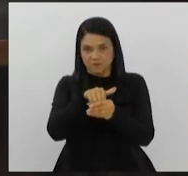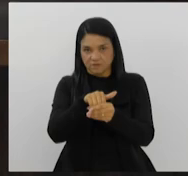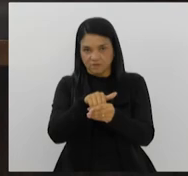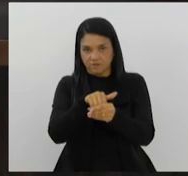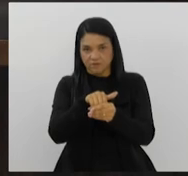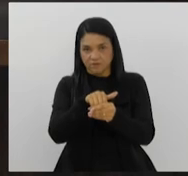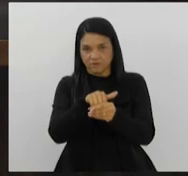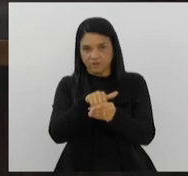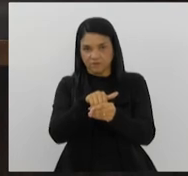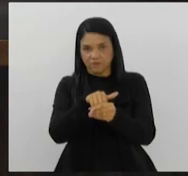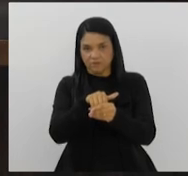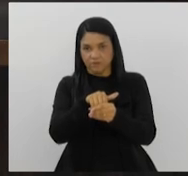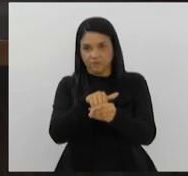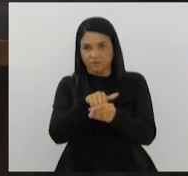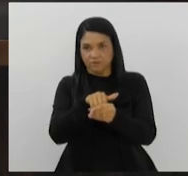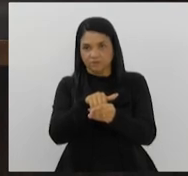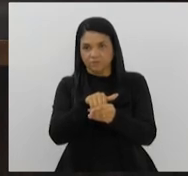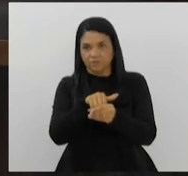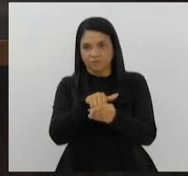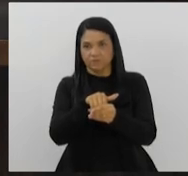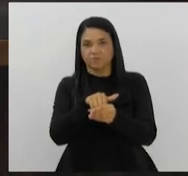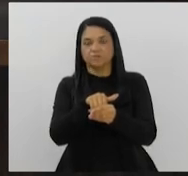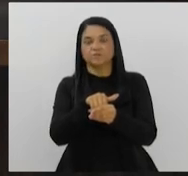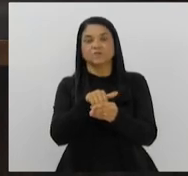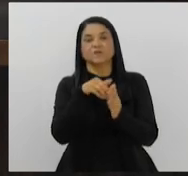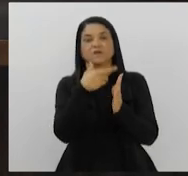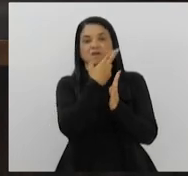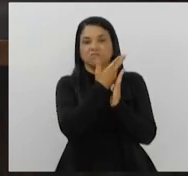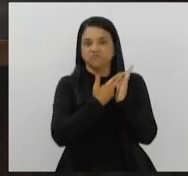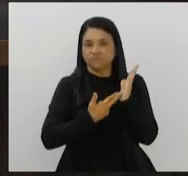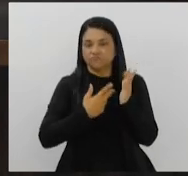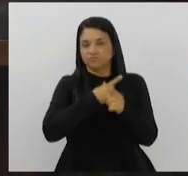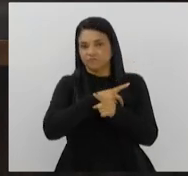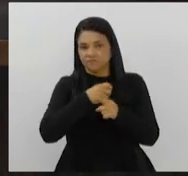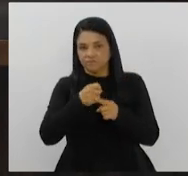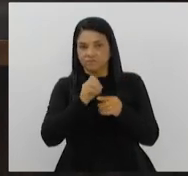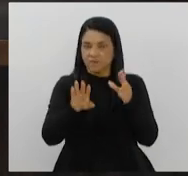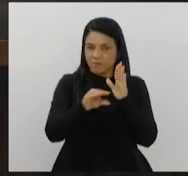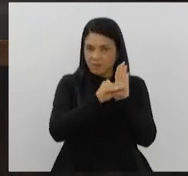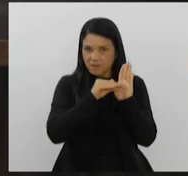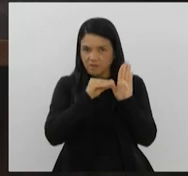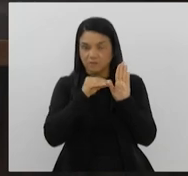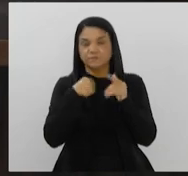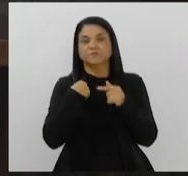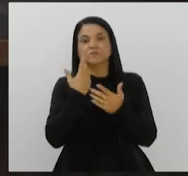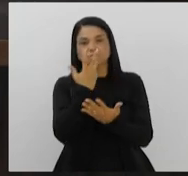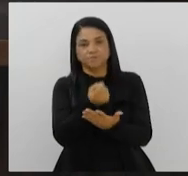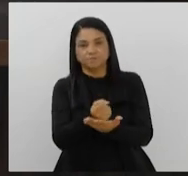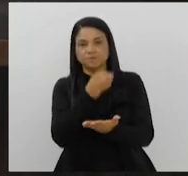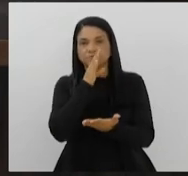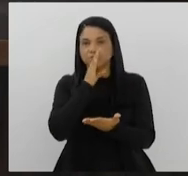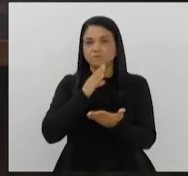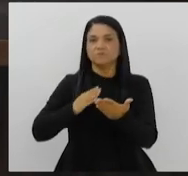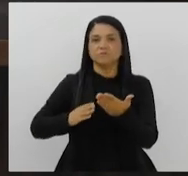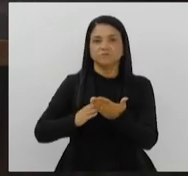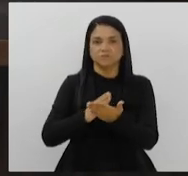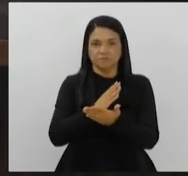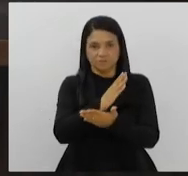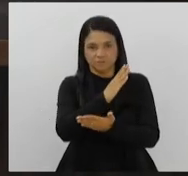para a redação do vencido, assim emendado. Senhores que aprovam, permaneçam como